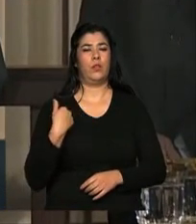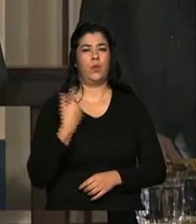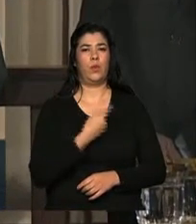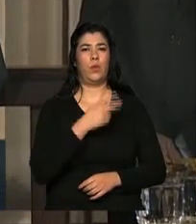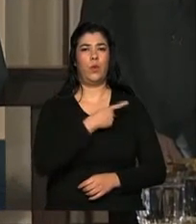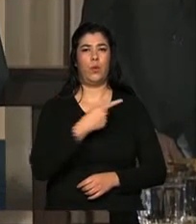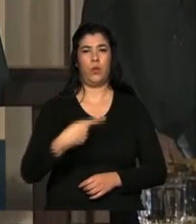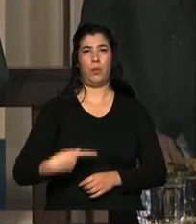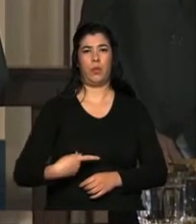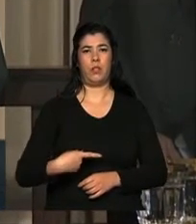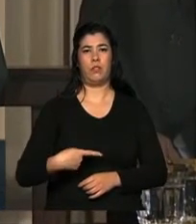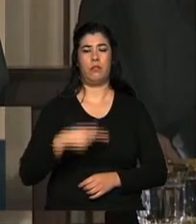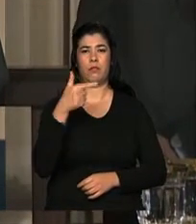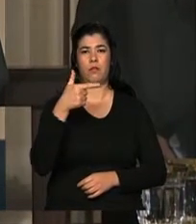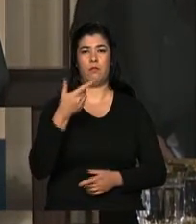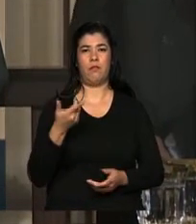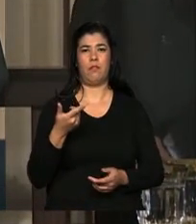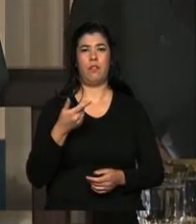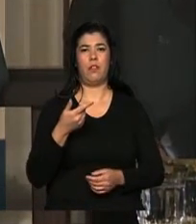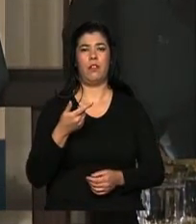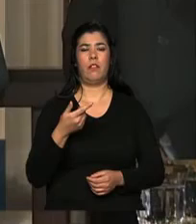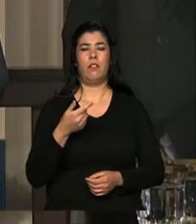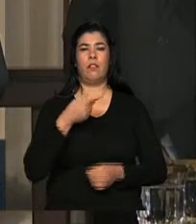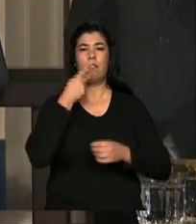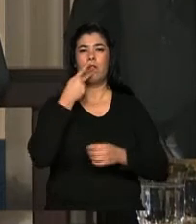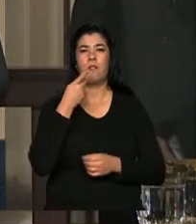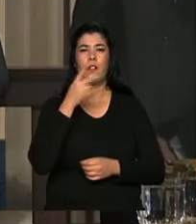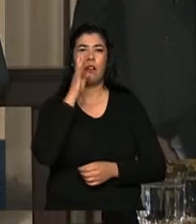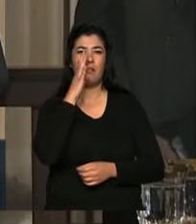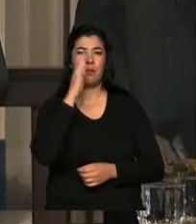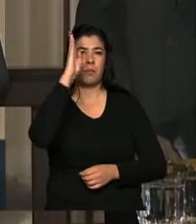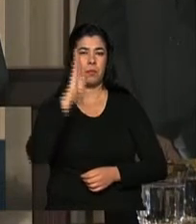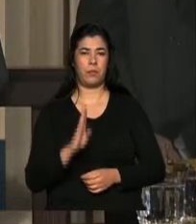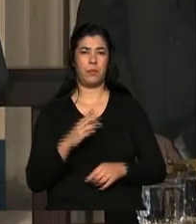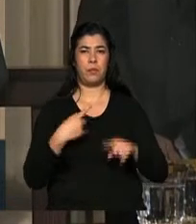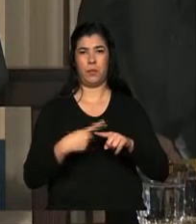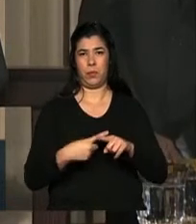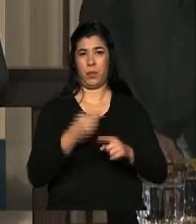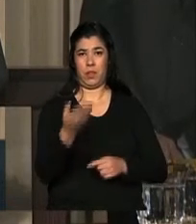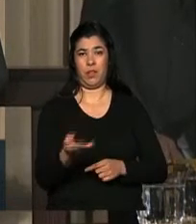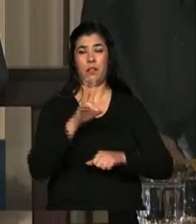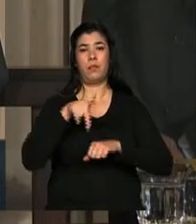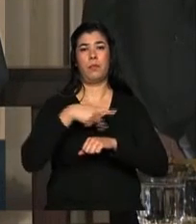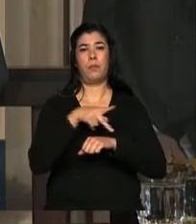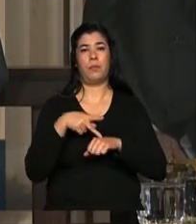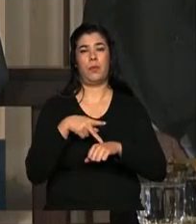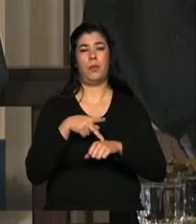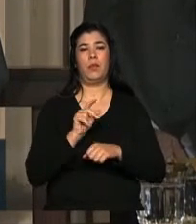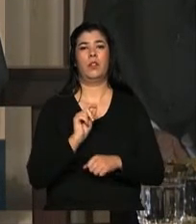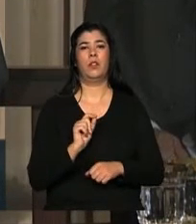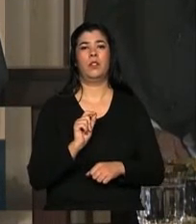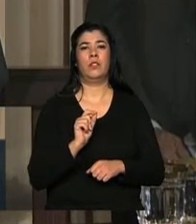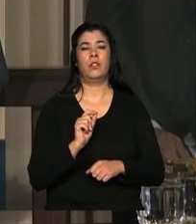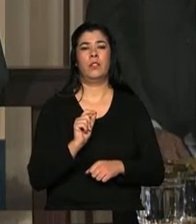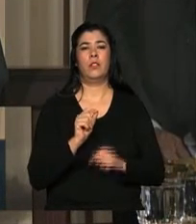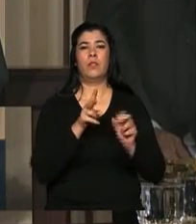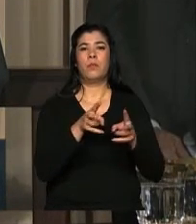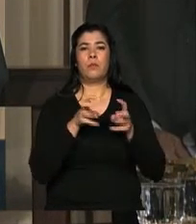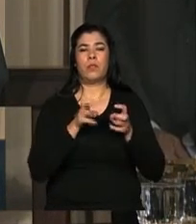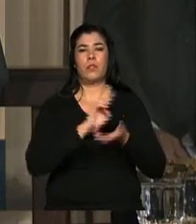amplamente conhecido. Como ele disse, o Brasil é um país que vê